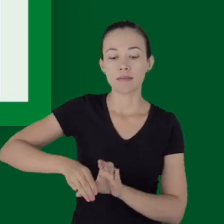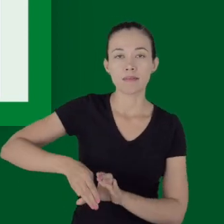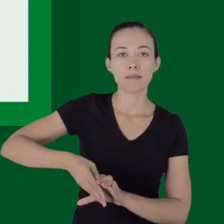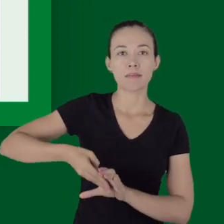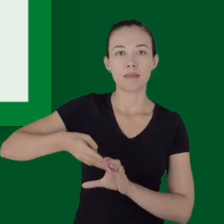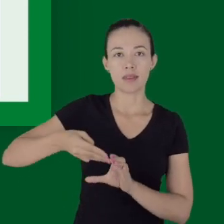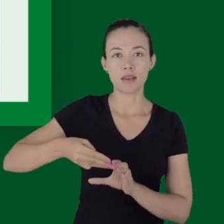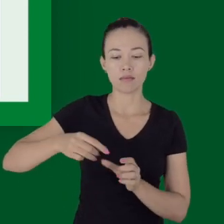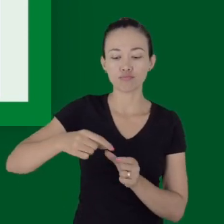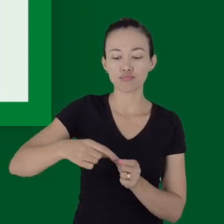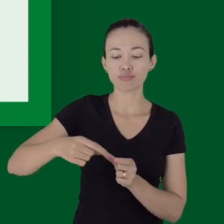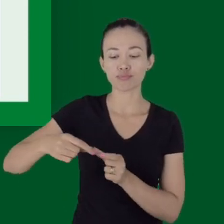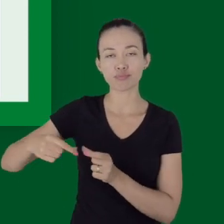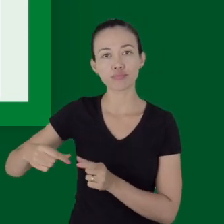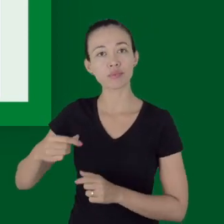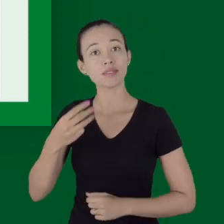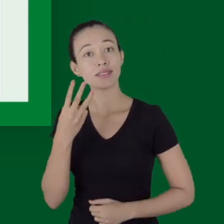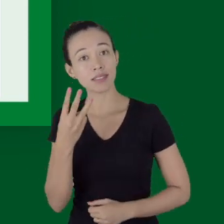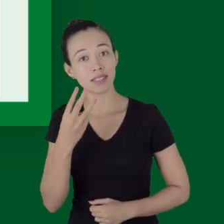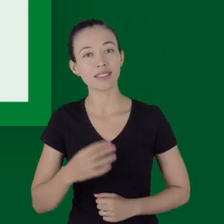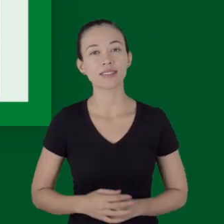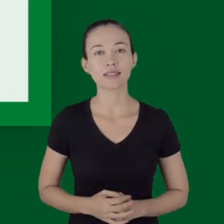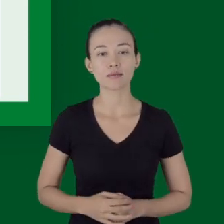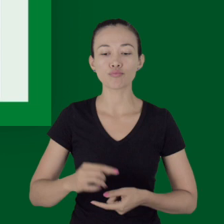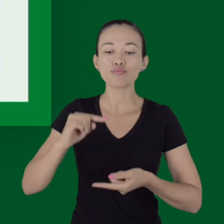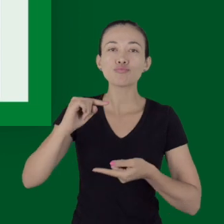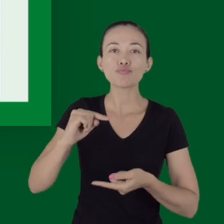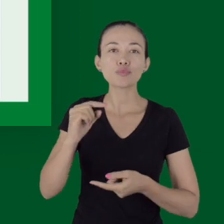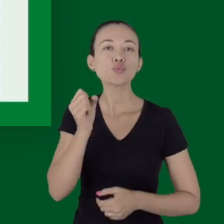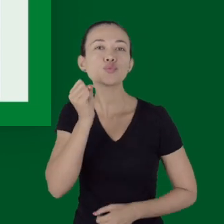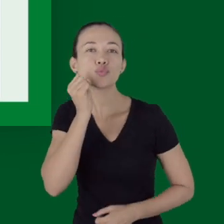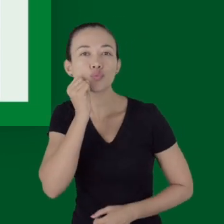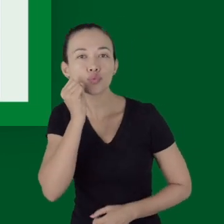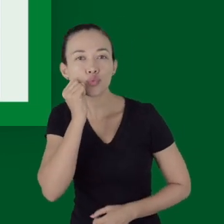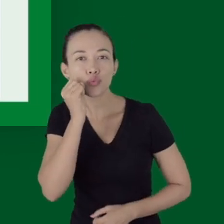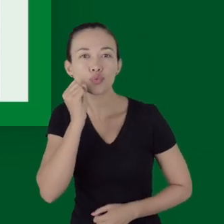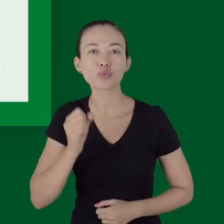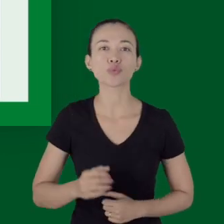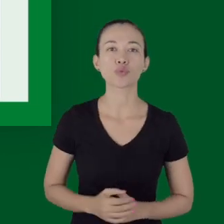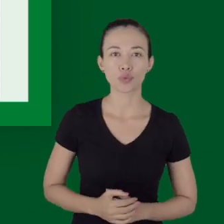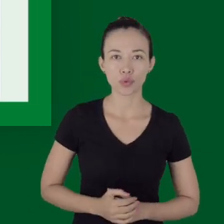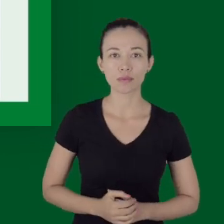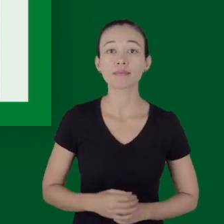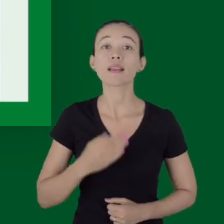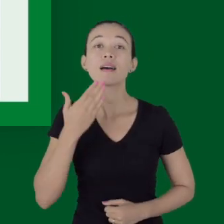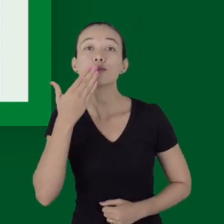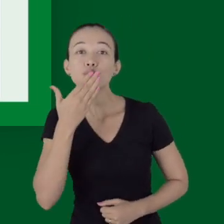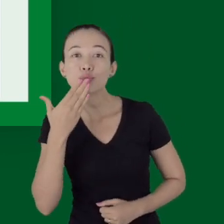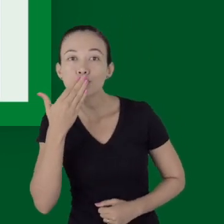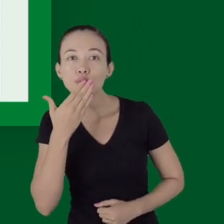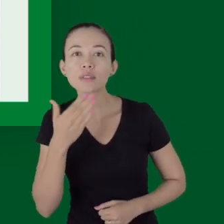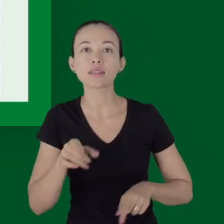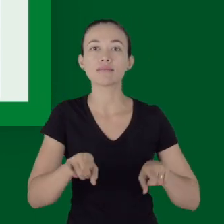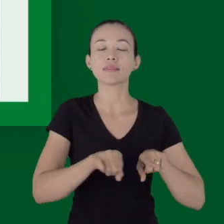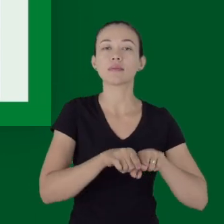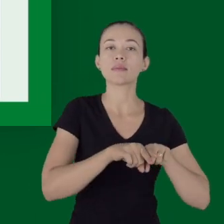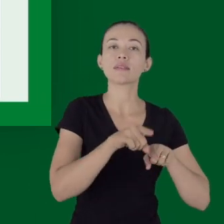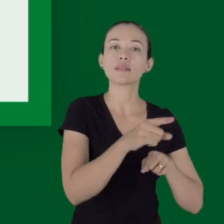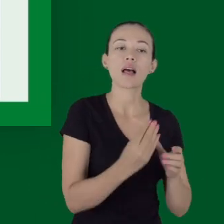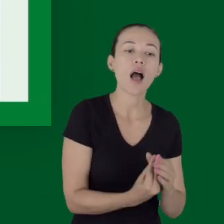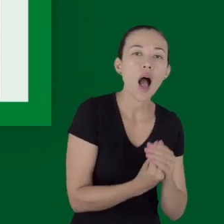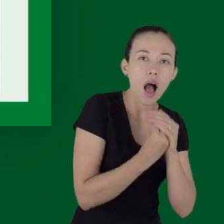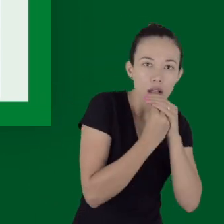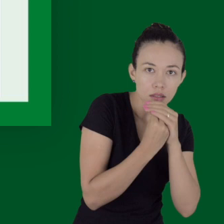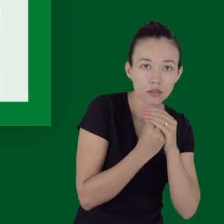balas moles, ou 3 sachês de mel, ou um suco de caixinha, ou o próprio açúcar. O